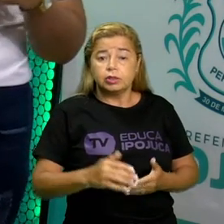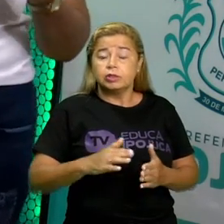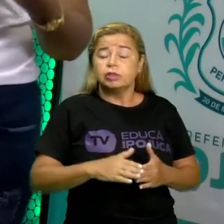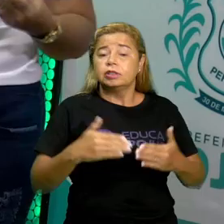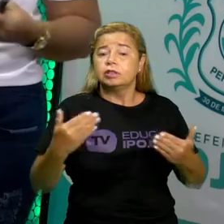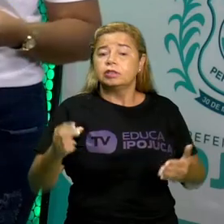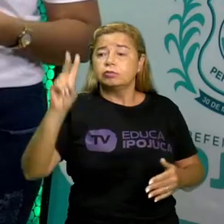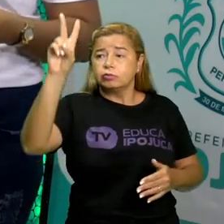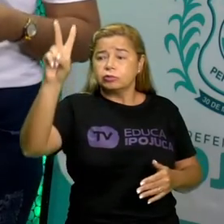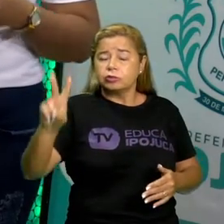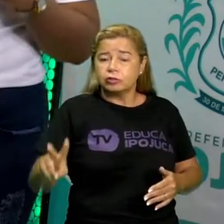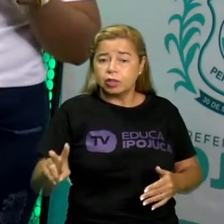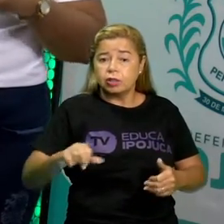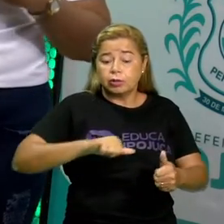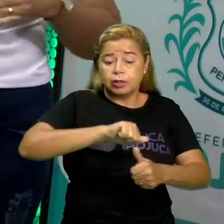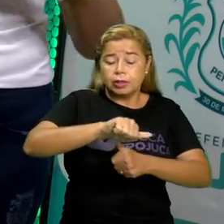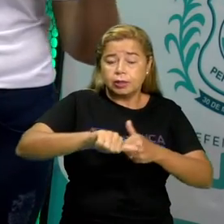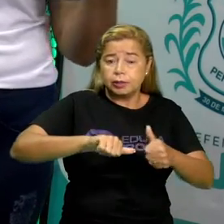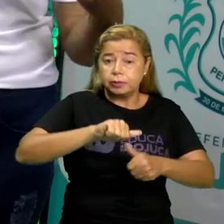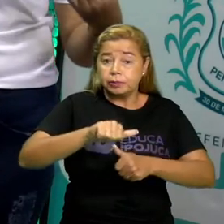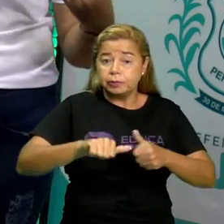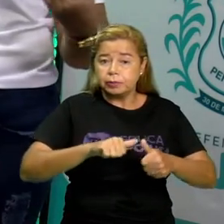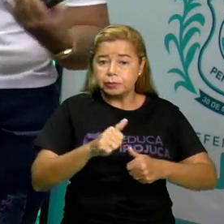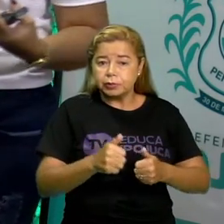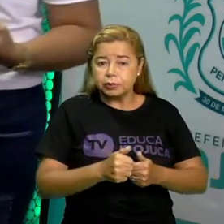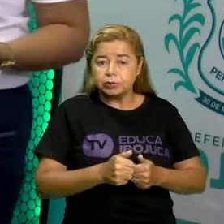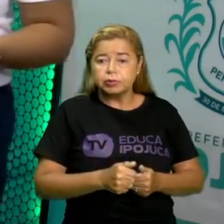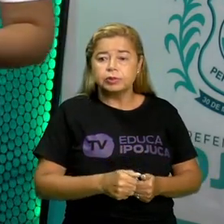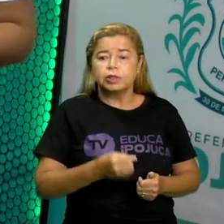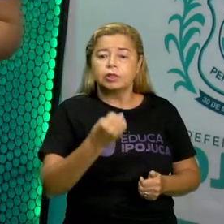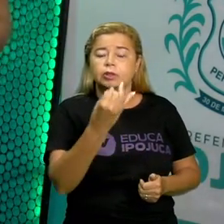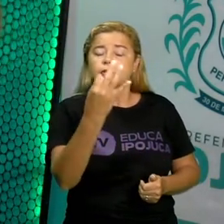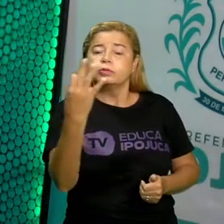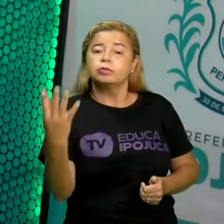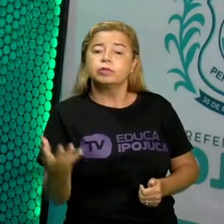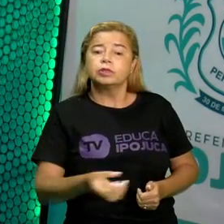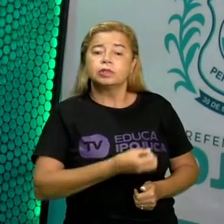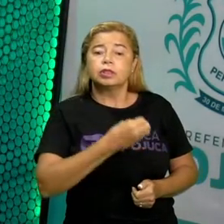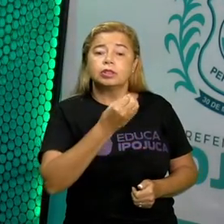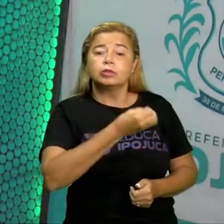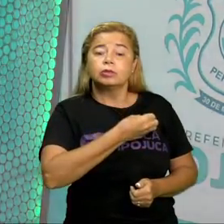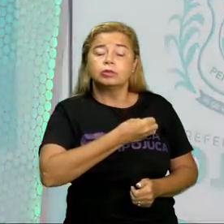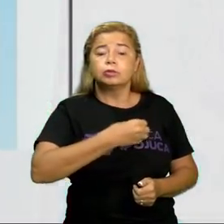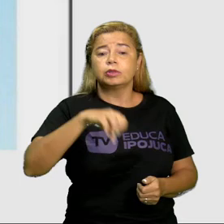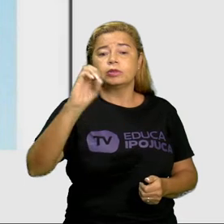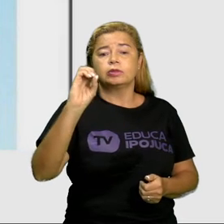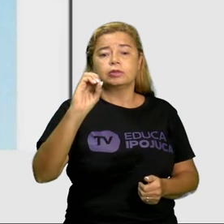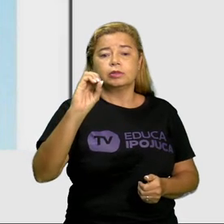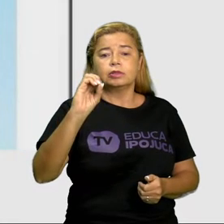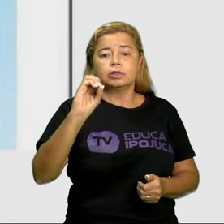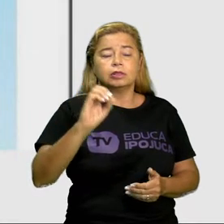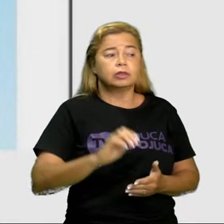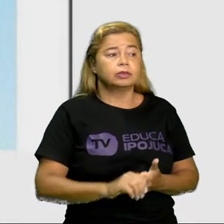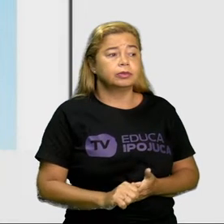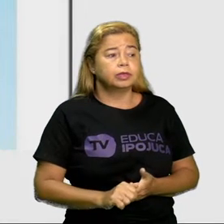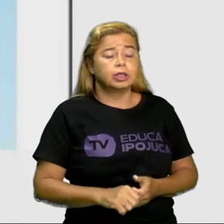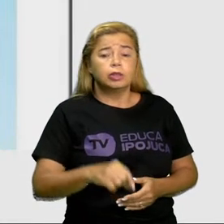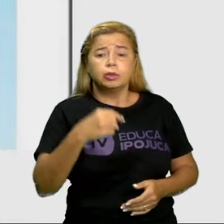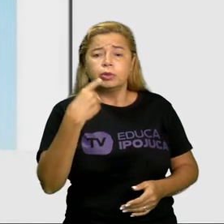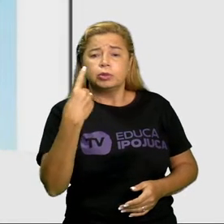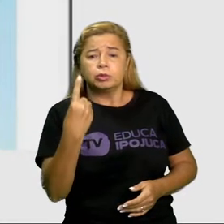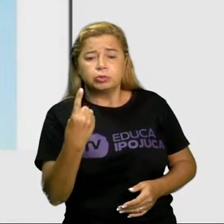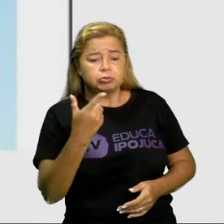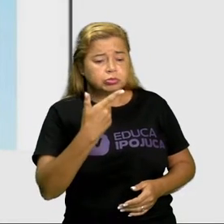ele vai mudar também de acordo com a quantidade do e a gente observar aqui ó um eu não tenho nem 10